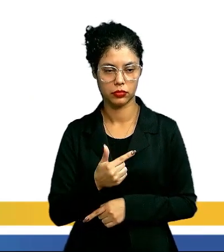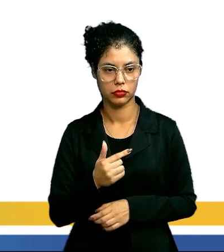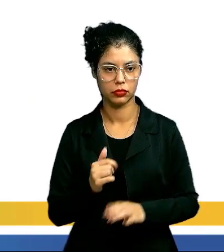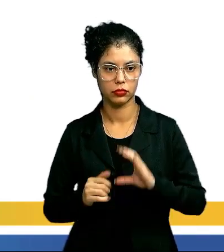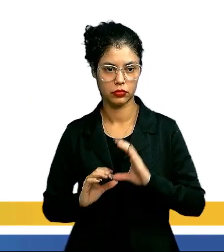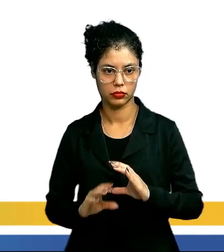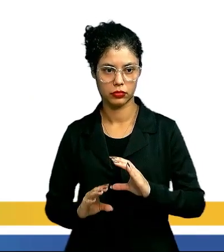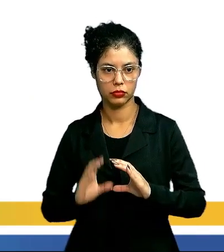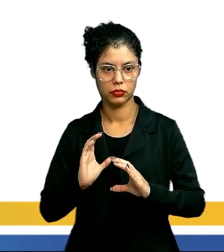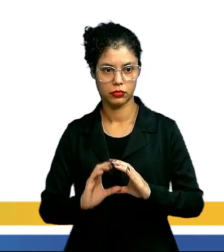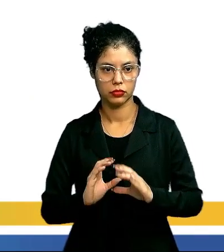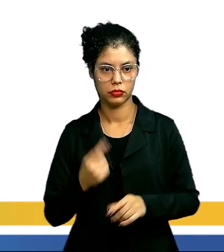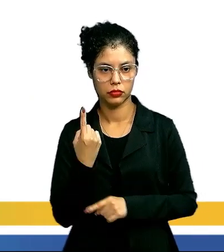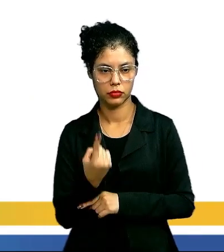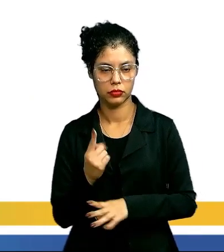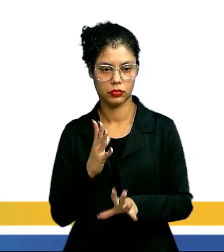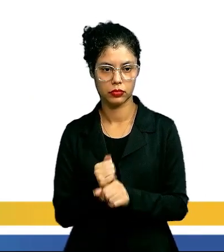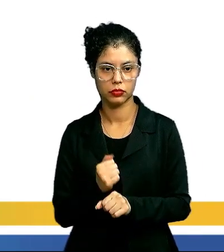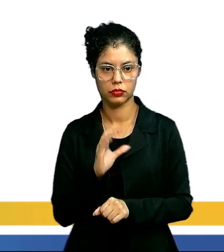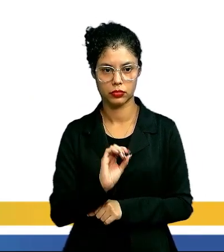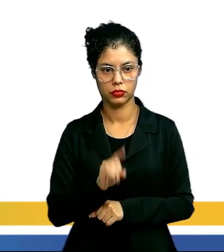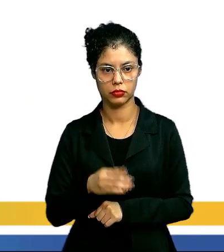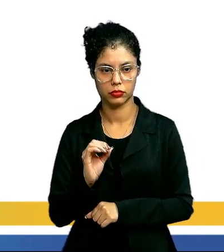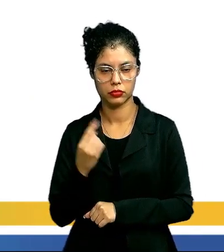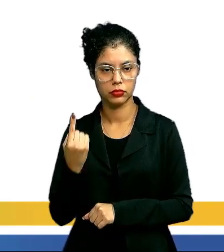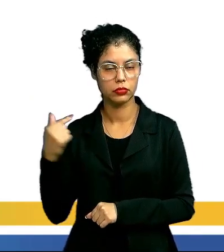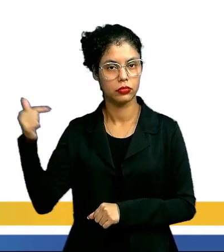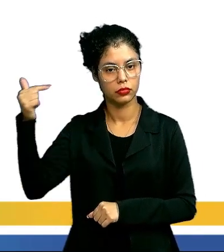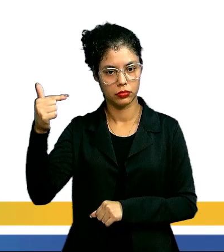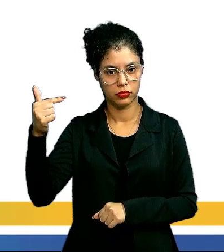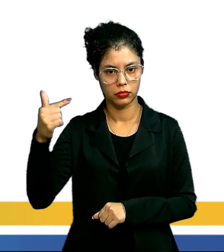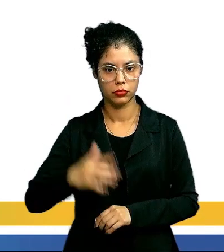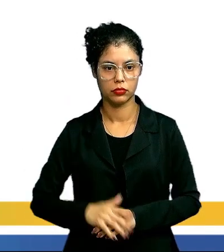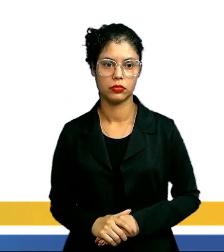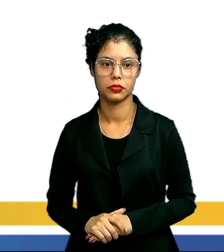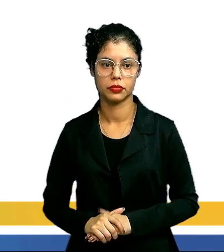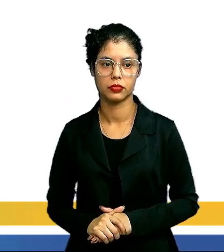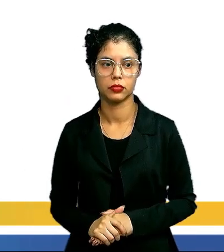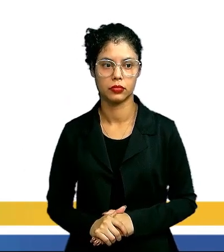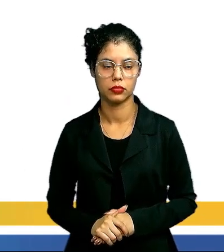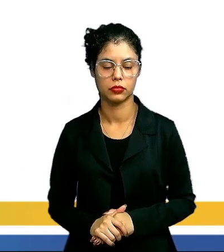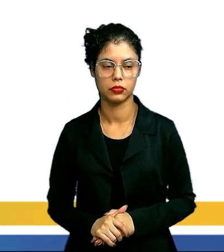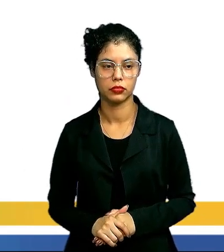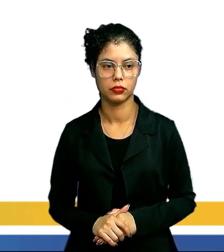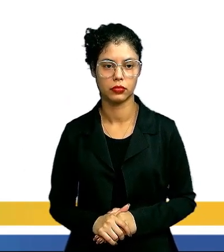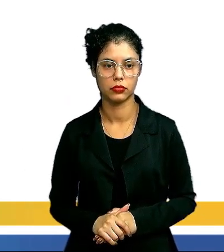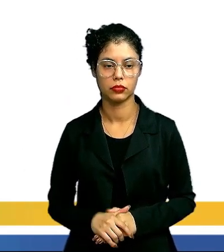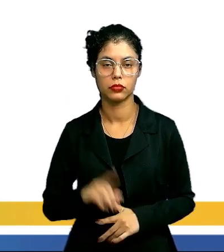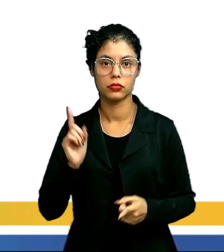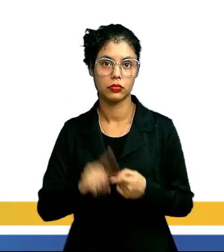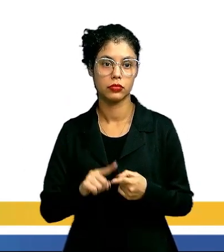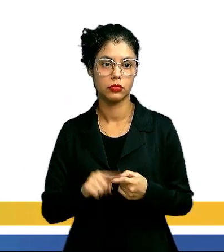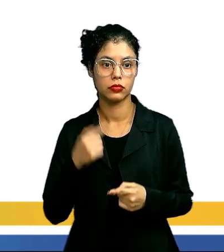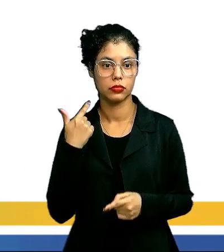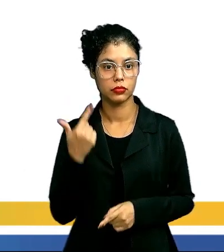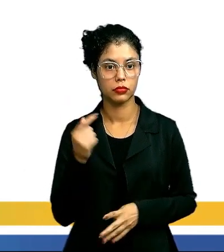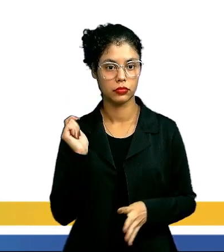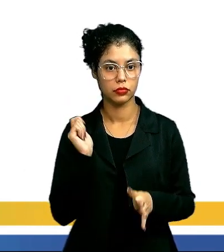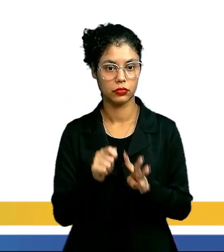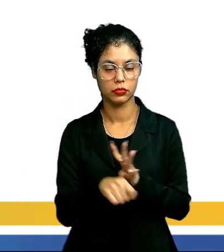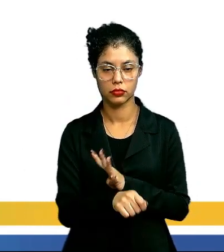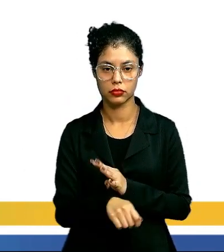= capital x 1 + 0,01 elevado a segunda potência porque são dois meses